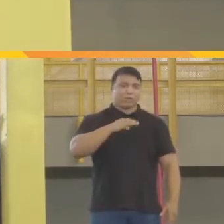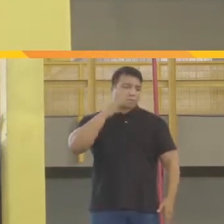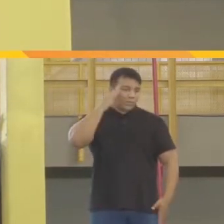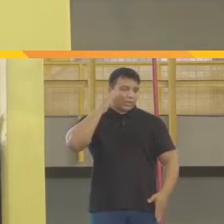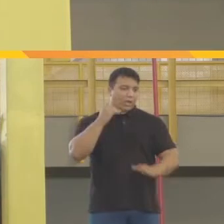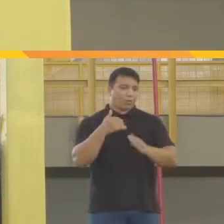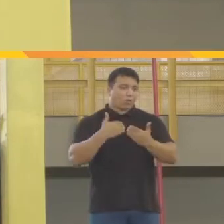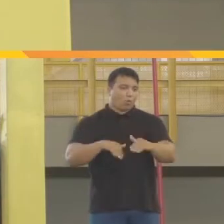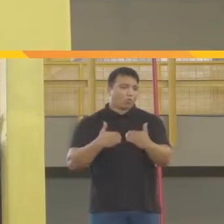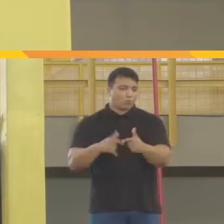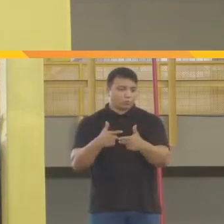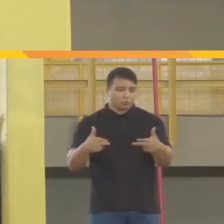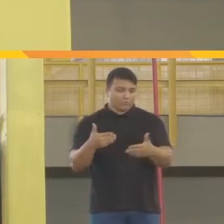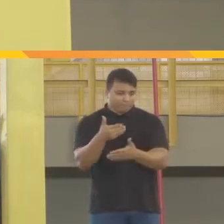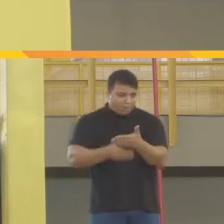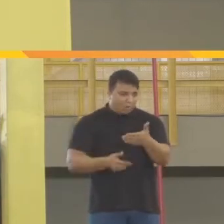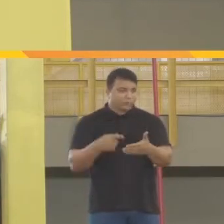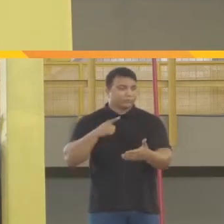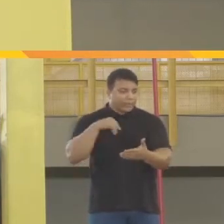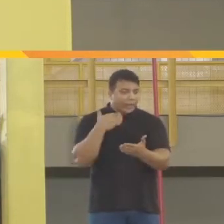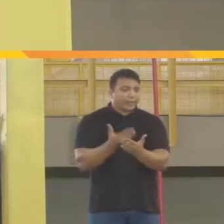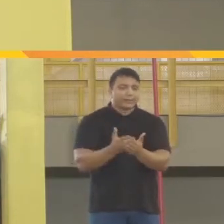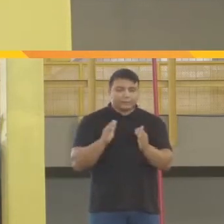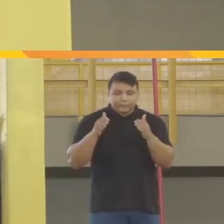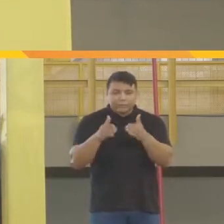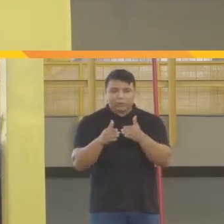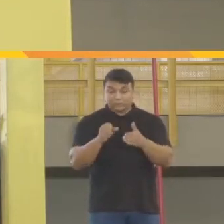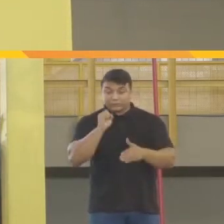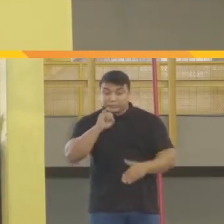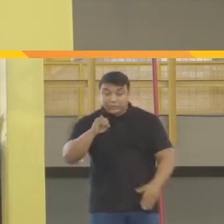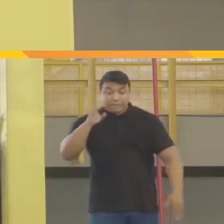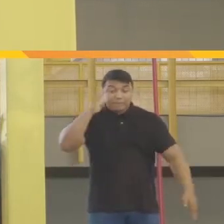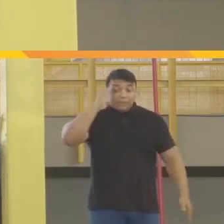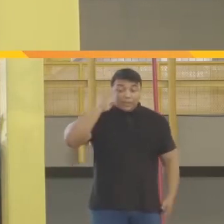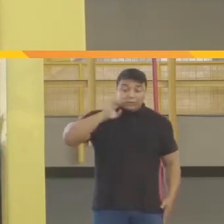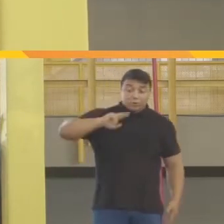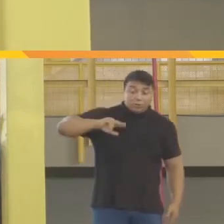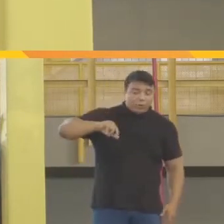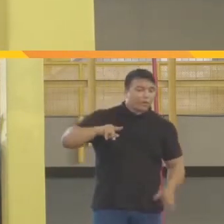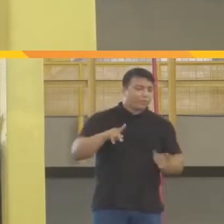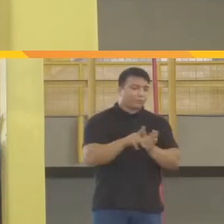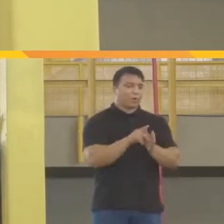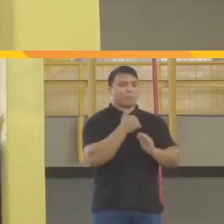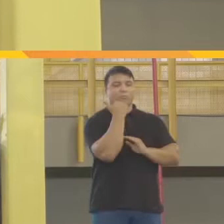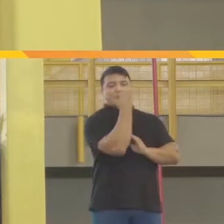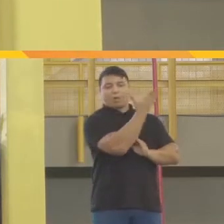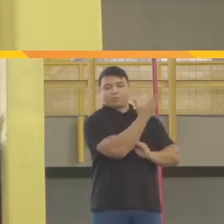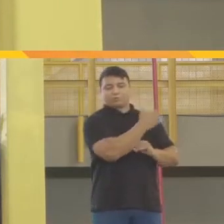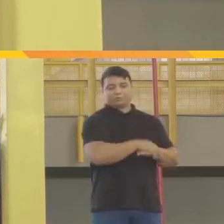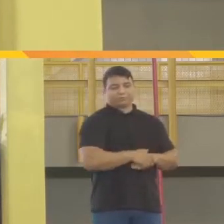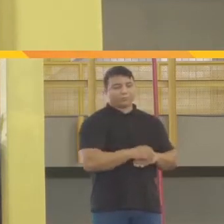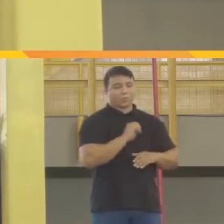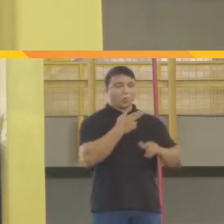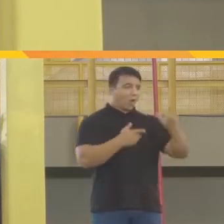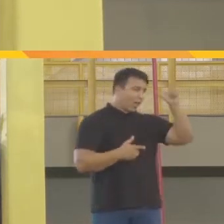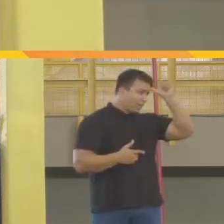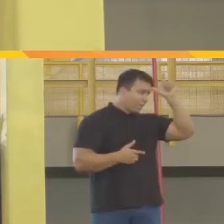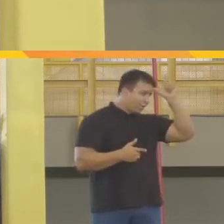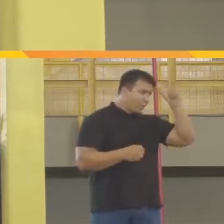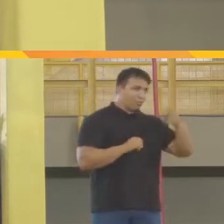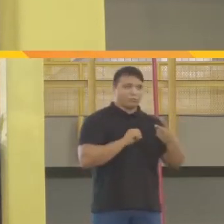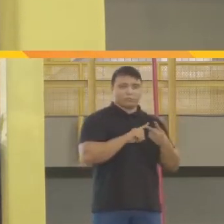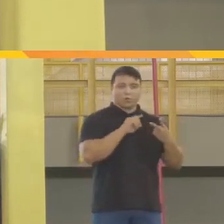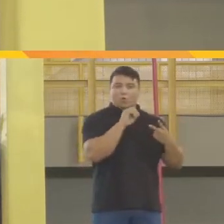engenharia. Quando o cara não era militar, escute, ele era estrangeiro. Ou era alemão, ou